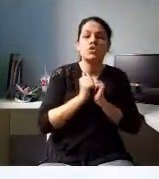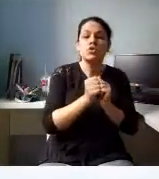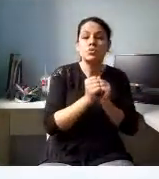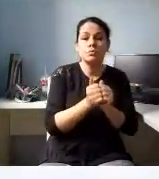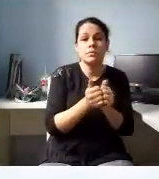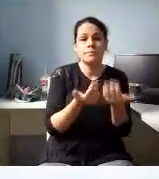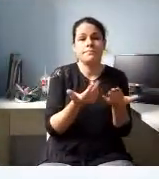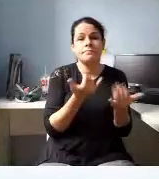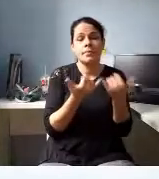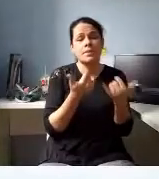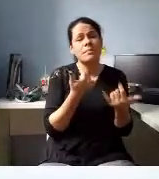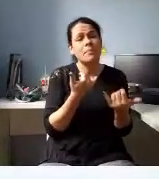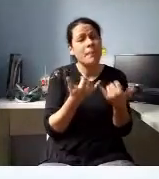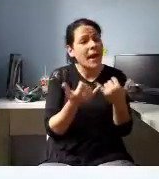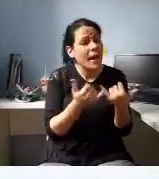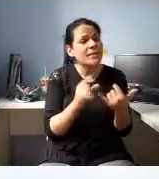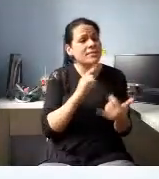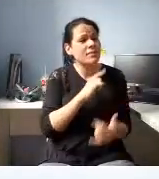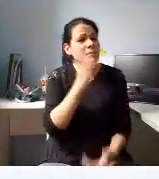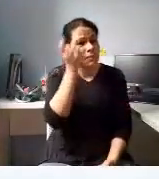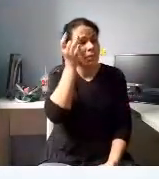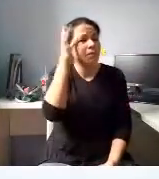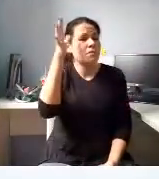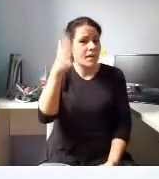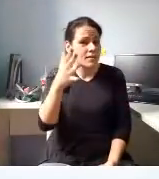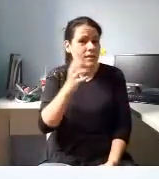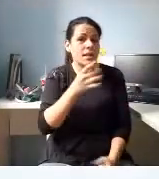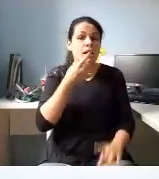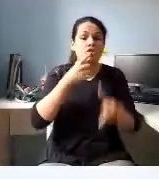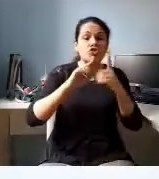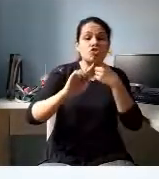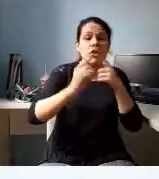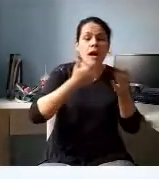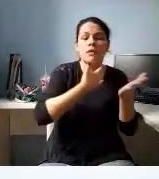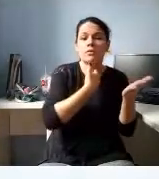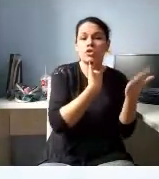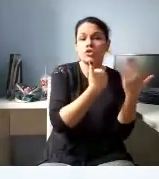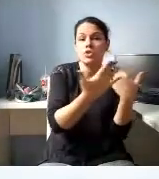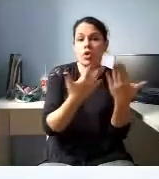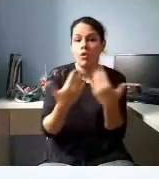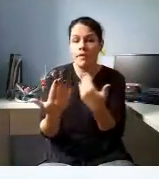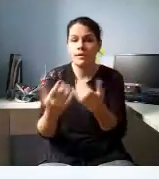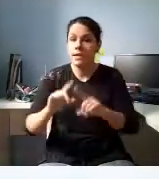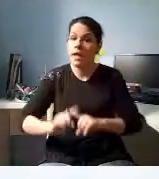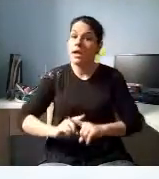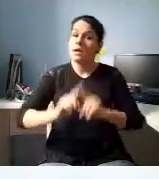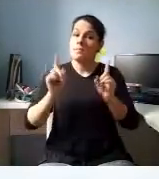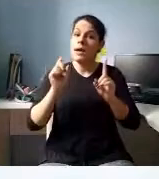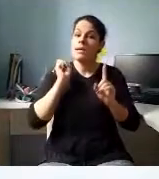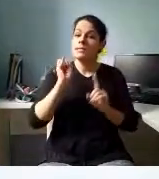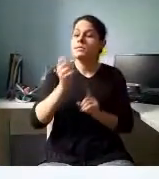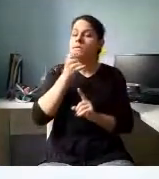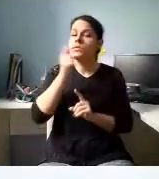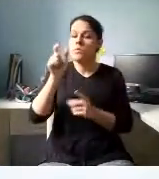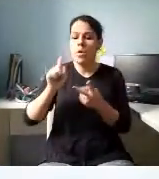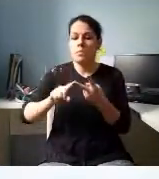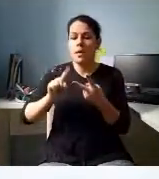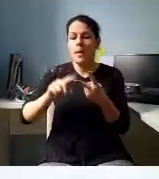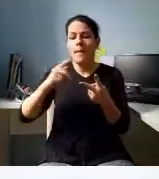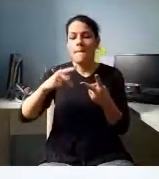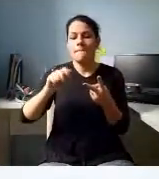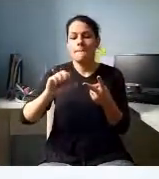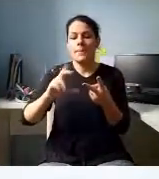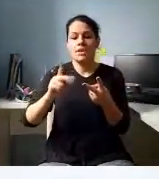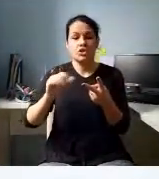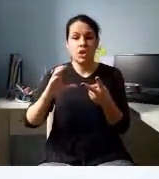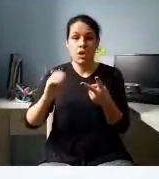certa facilidade de Diálogo. diálogo. Agora, no caso do candidato Rodrigo Pacheco, ele também